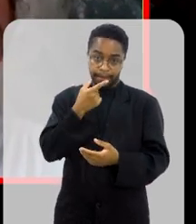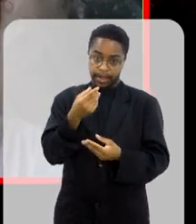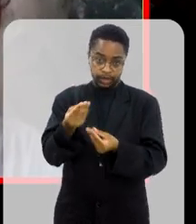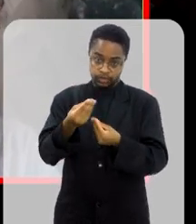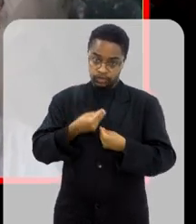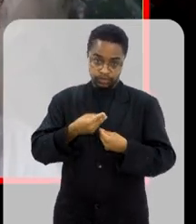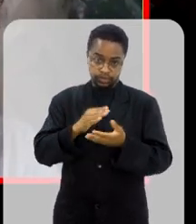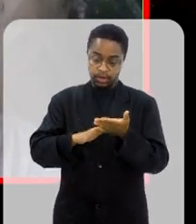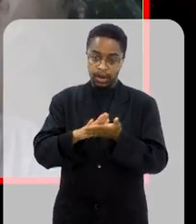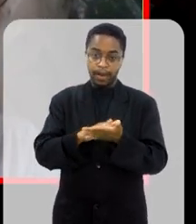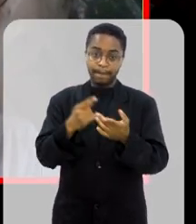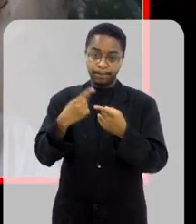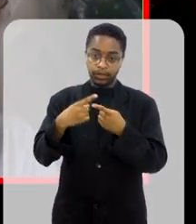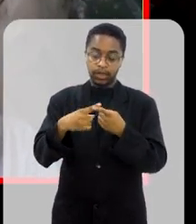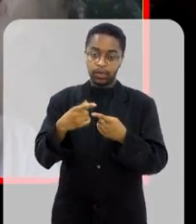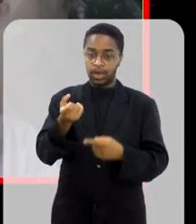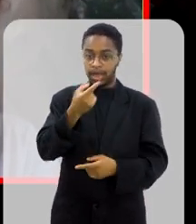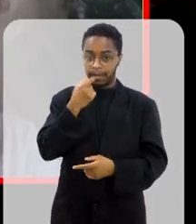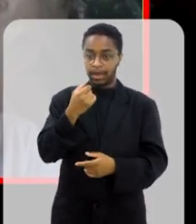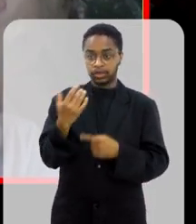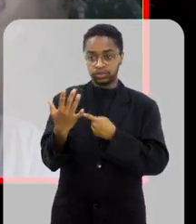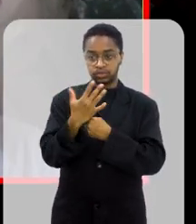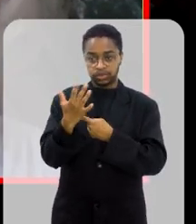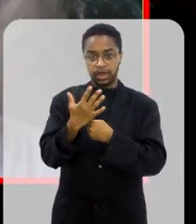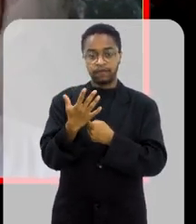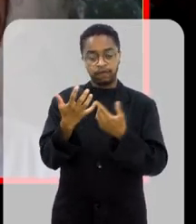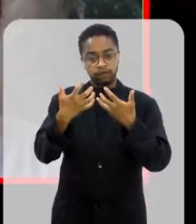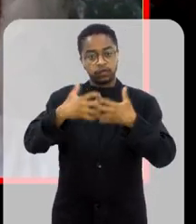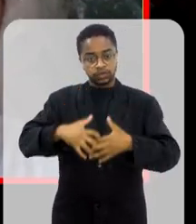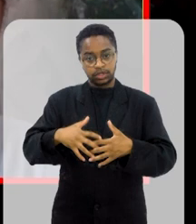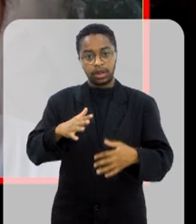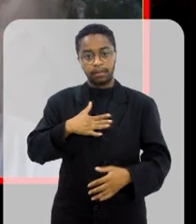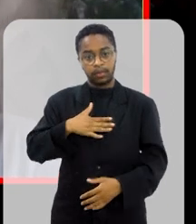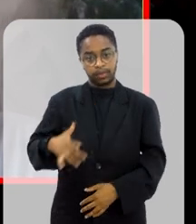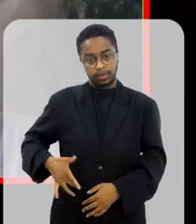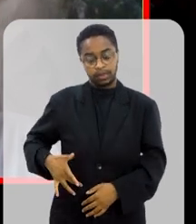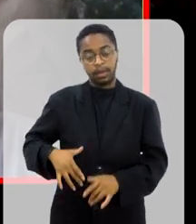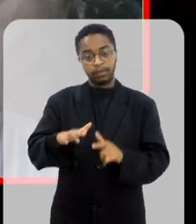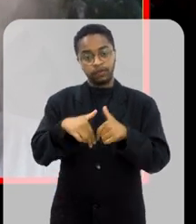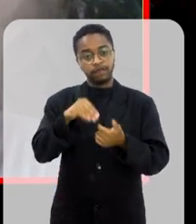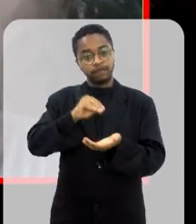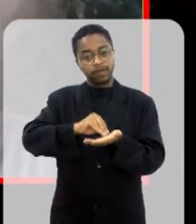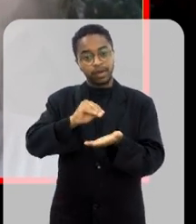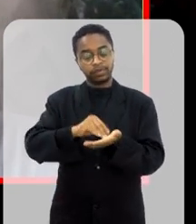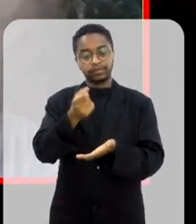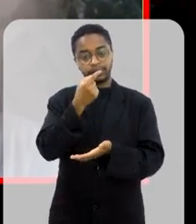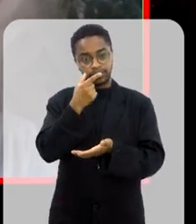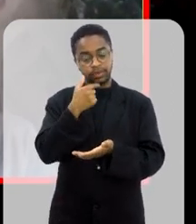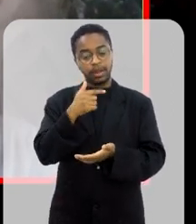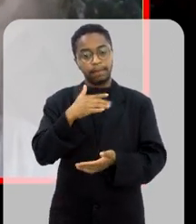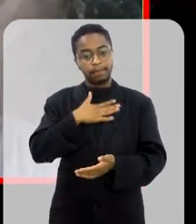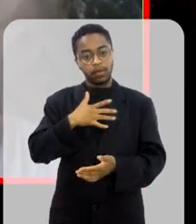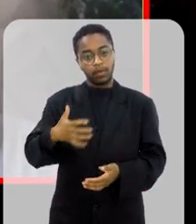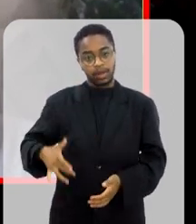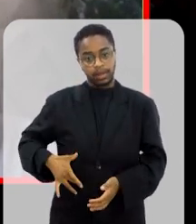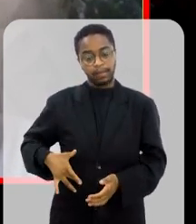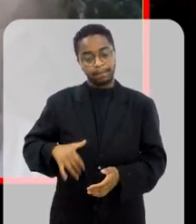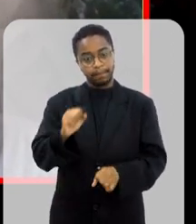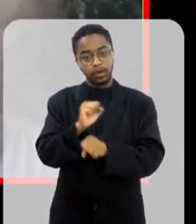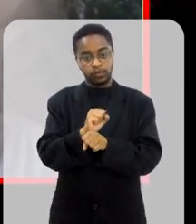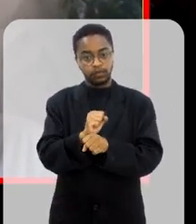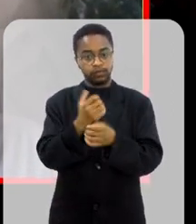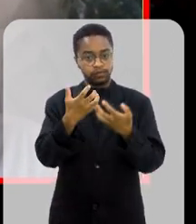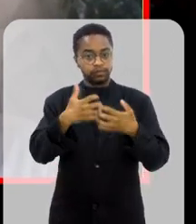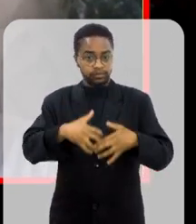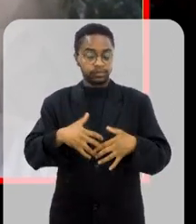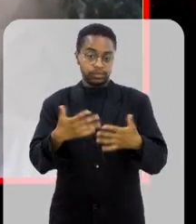de medicamento, do medicamento que segurava, né, minha função renal. E aí, devido à falta dessa medicação, que eu acabei perdendo a função